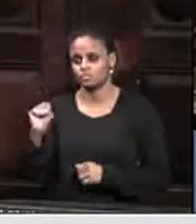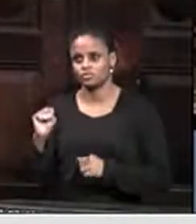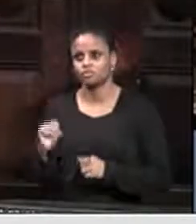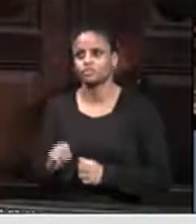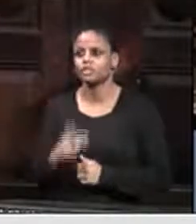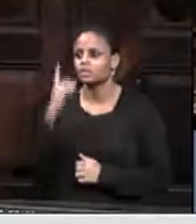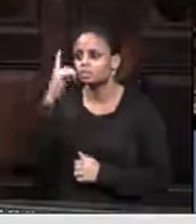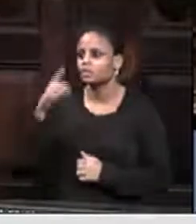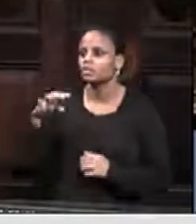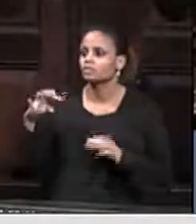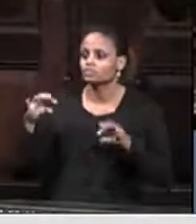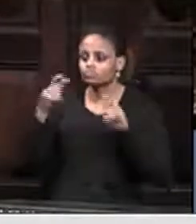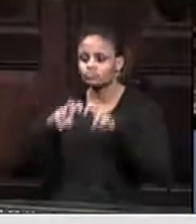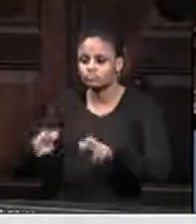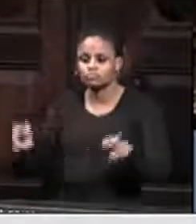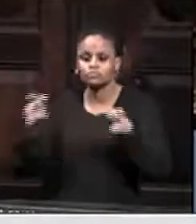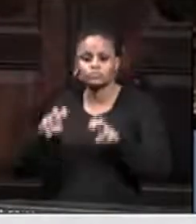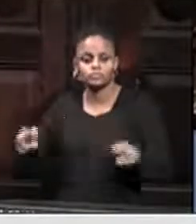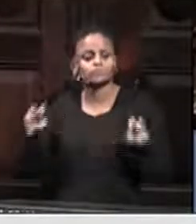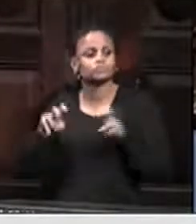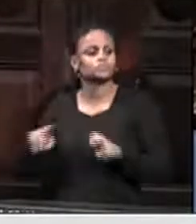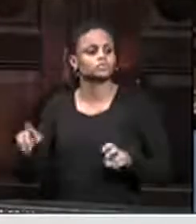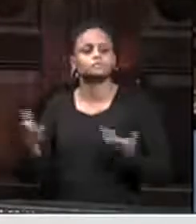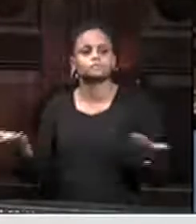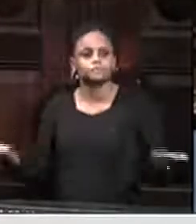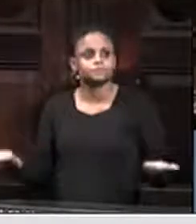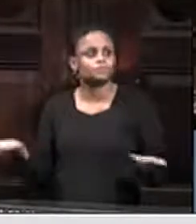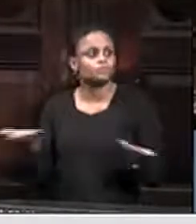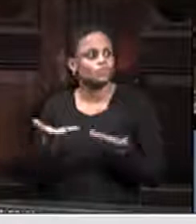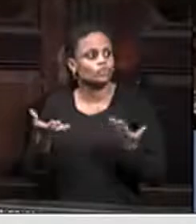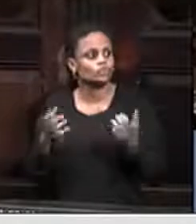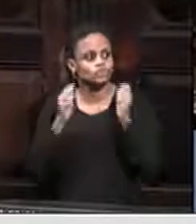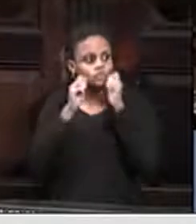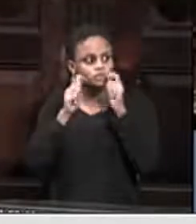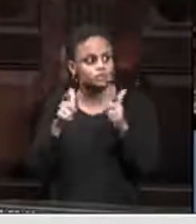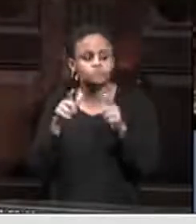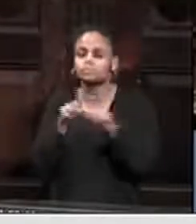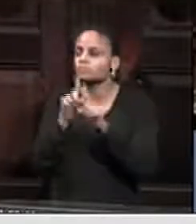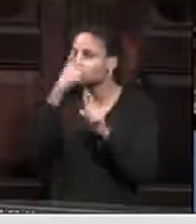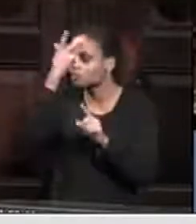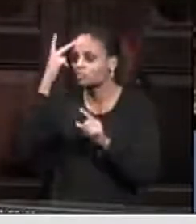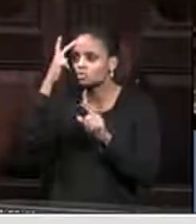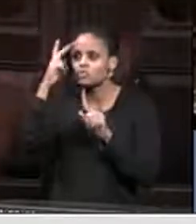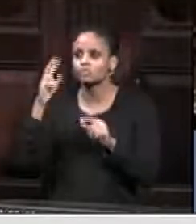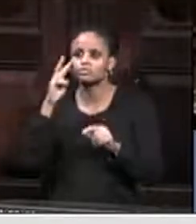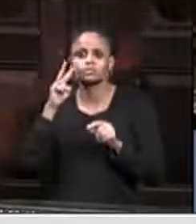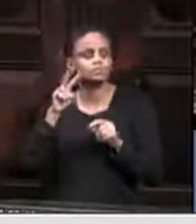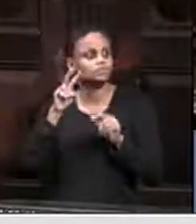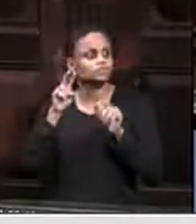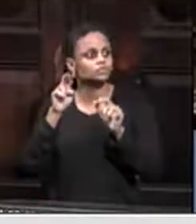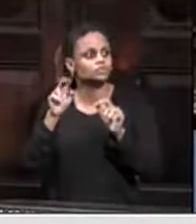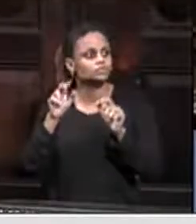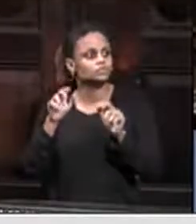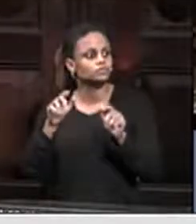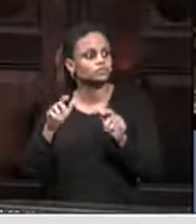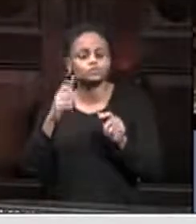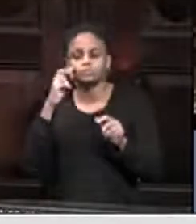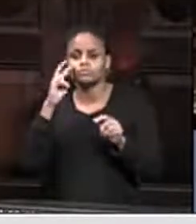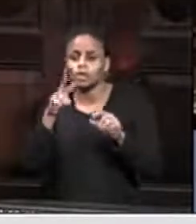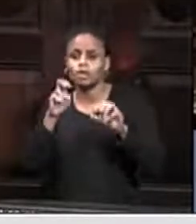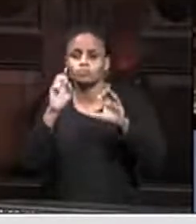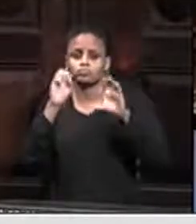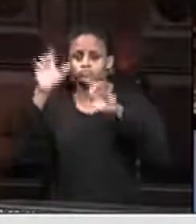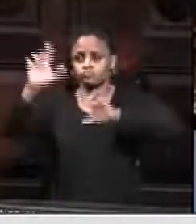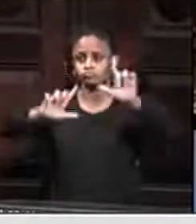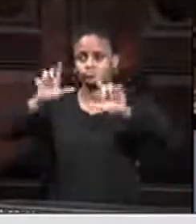deputados ainda presentes, deputado Carlos Osório, cidadãos que nos seguem pela TV Alerj, nos acompanham pela